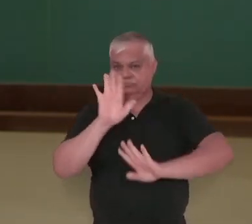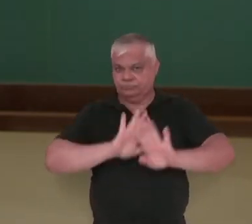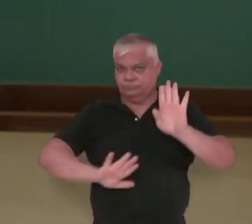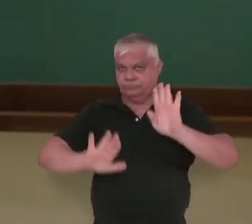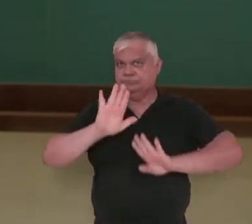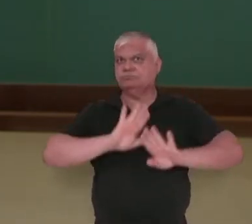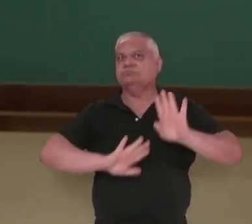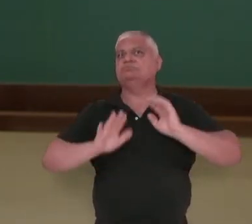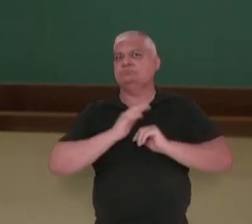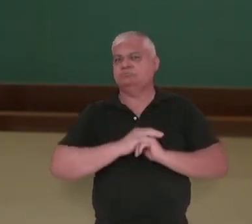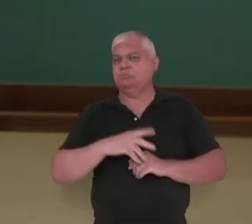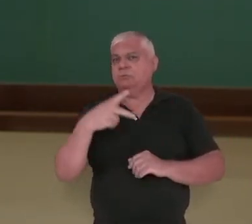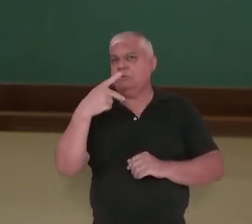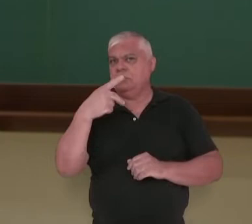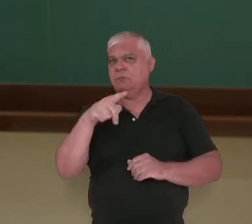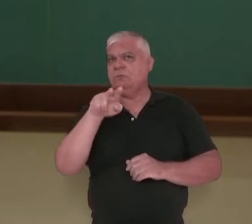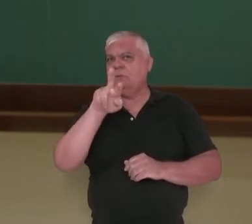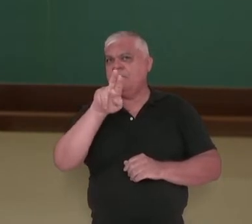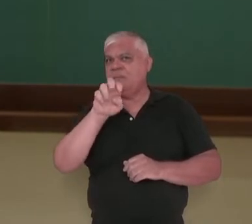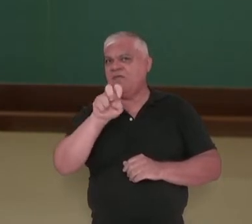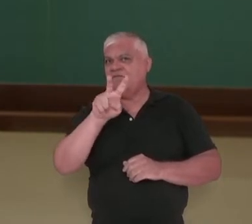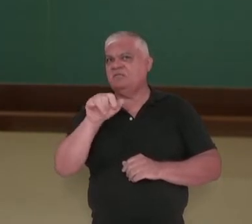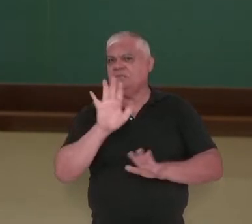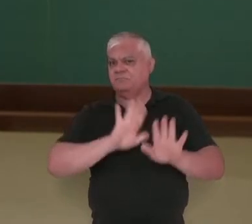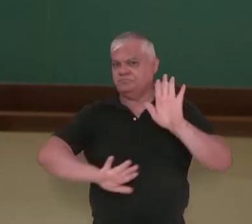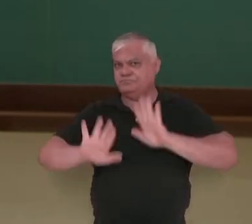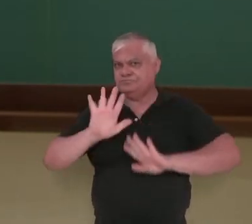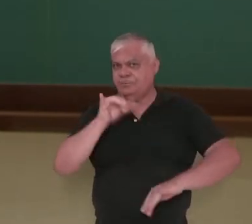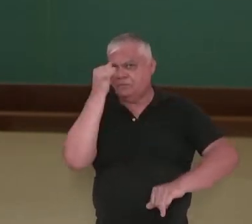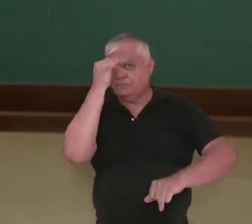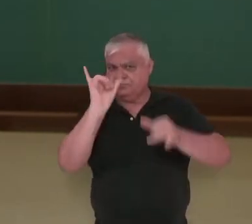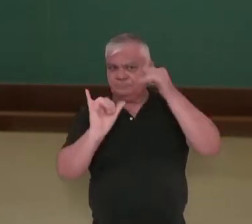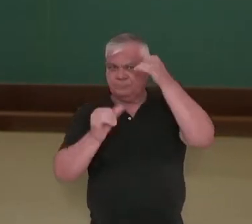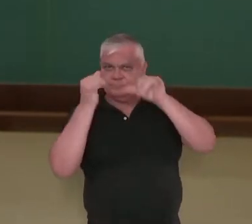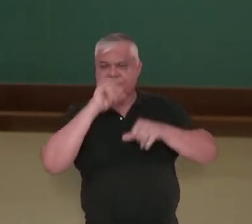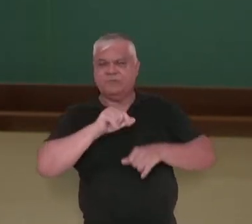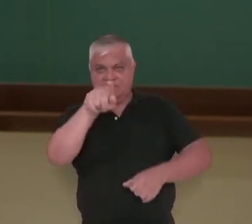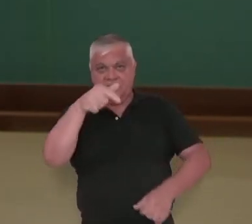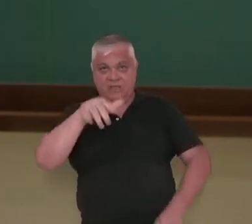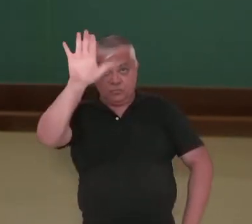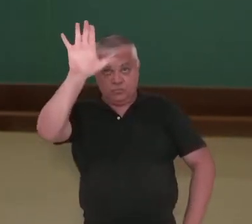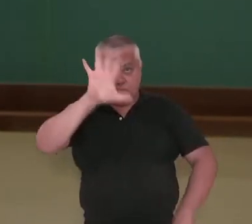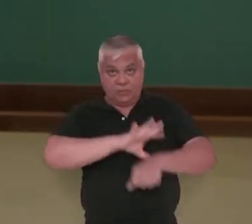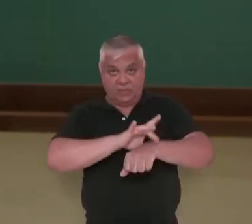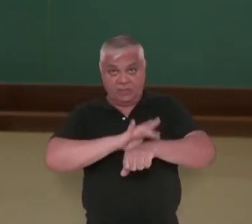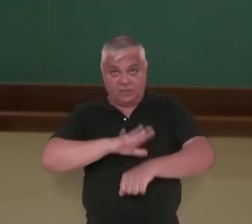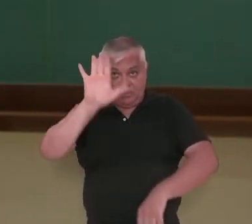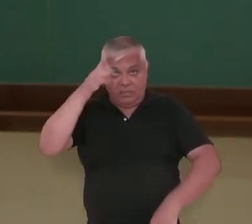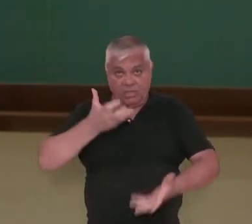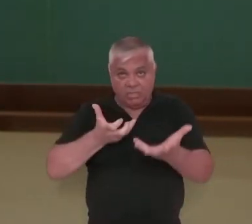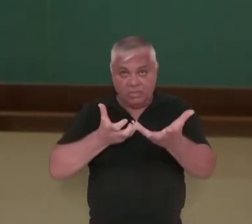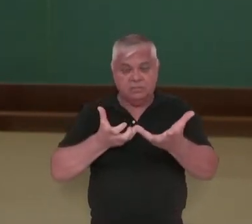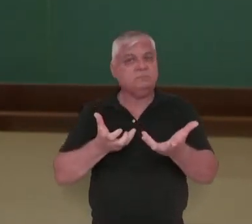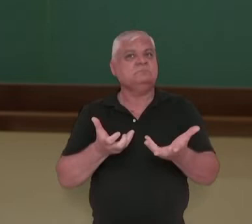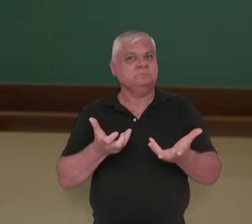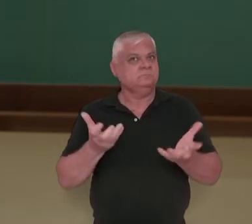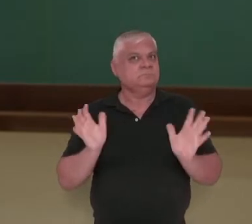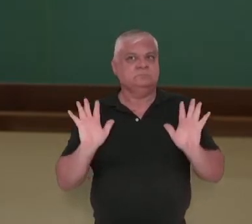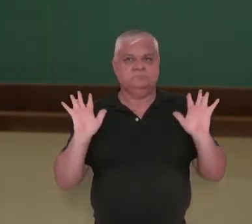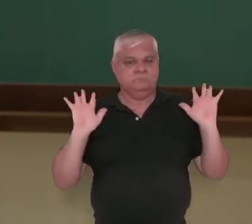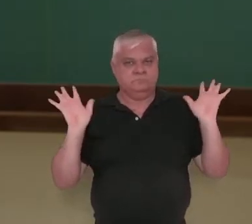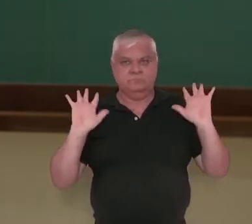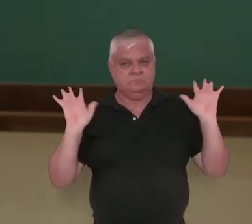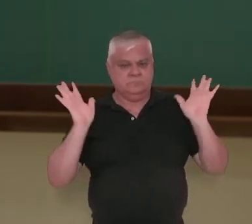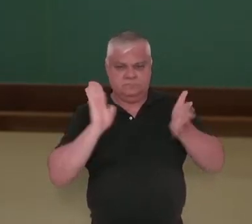que é prevenir? Evitar de pegar uma doença. Quem aqui quer doença, levanta a mão. Eu já vou até me abaixar. Eu não quero saber